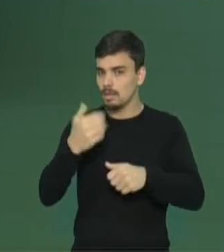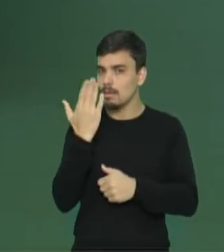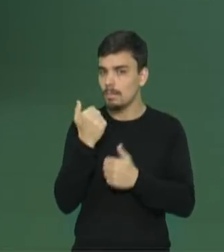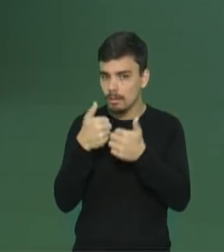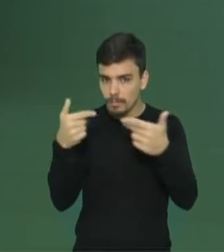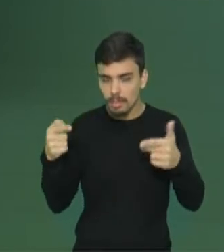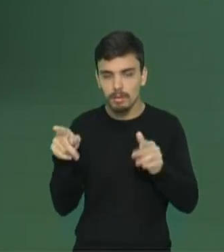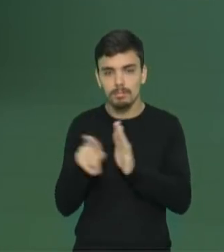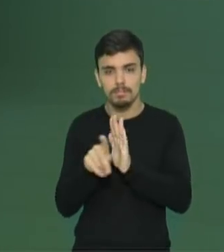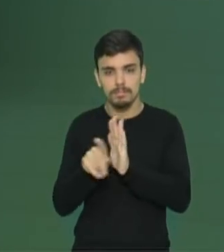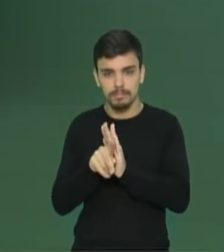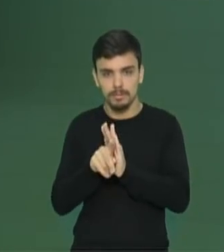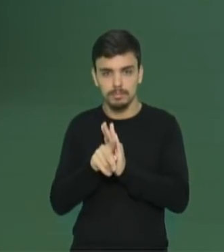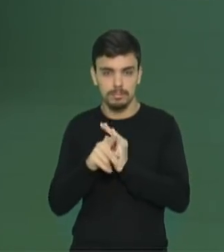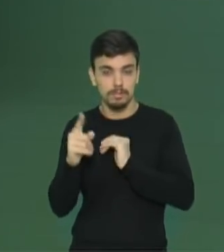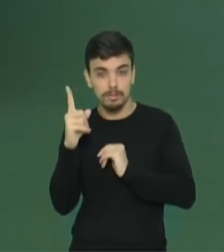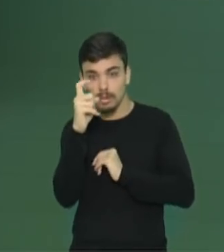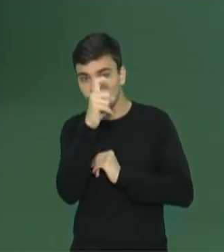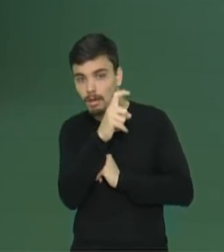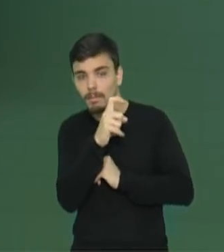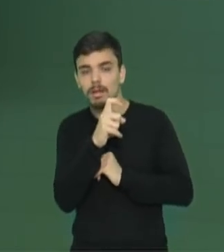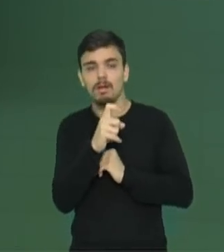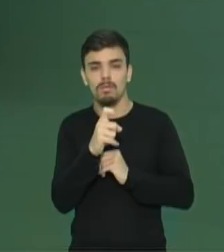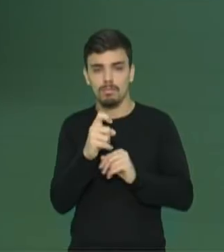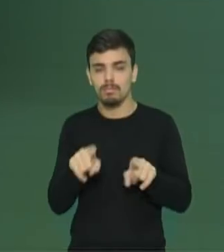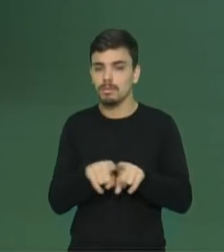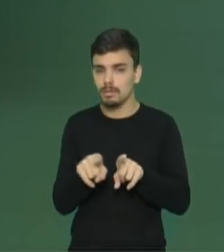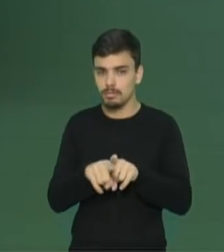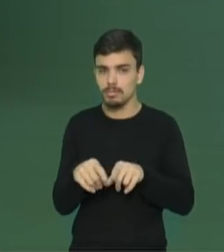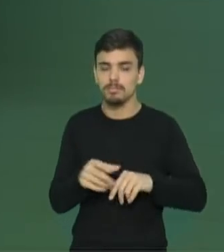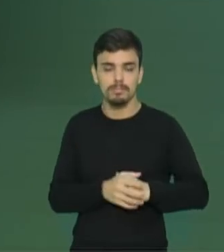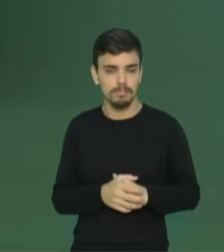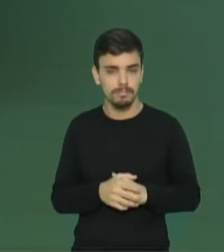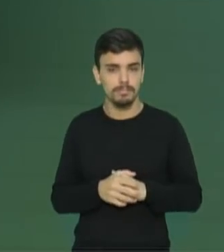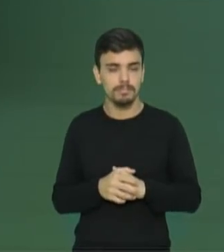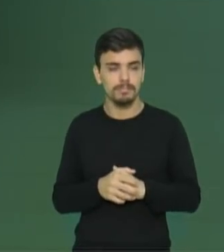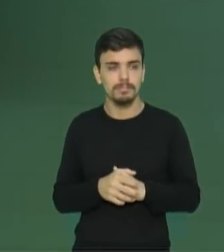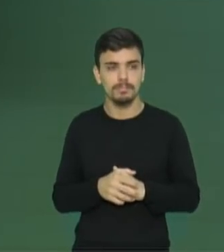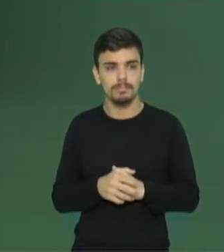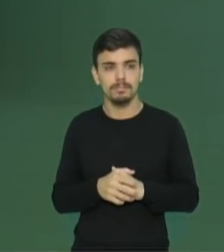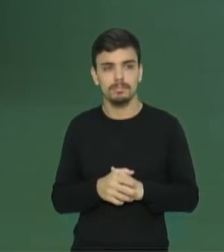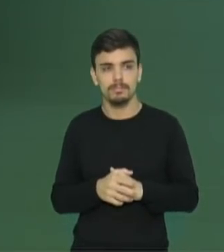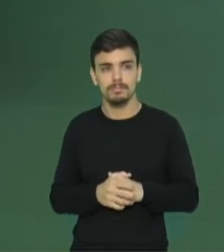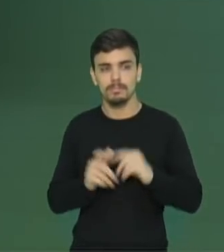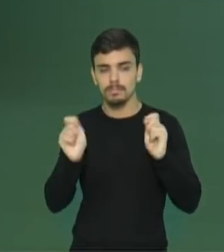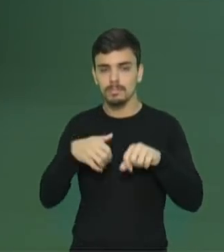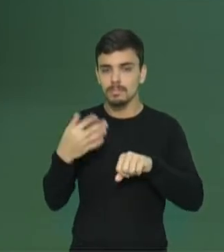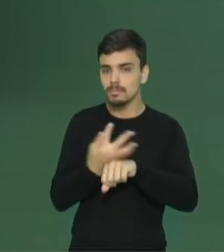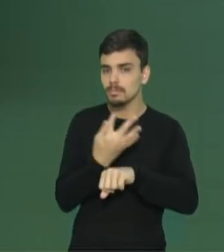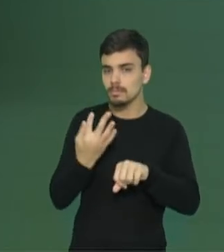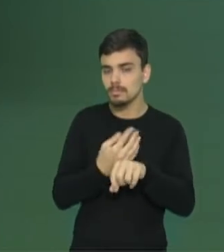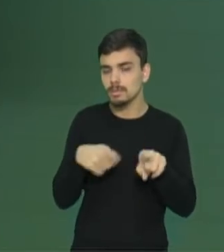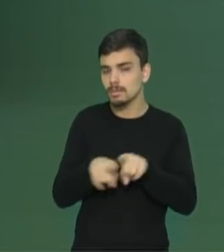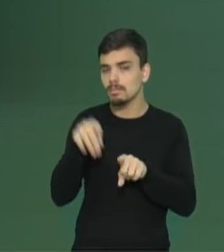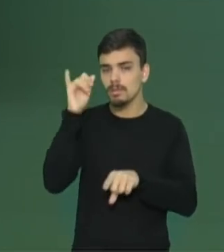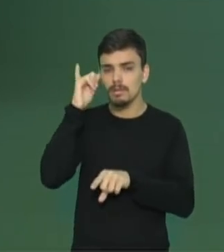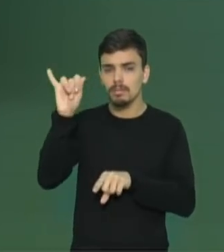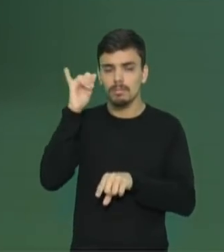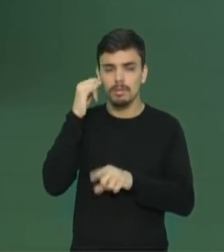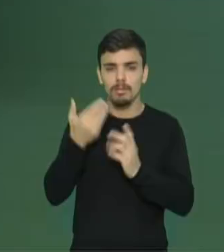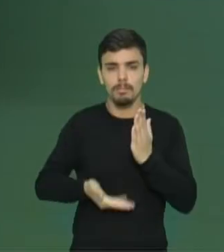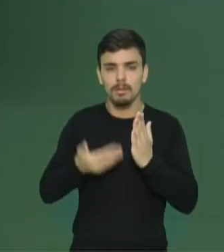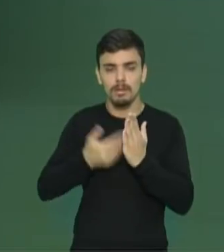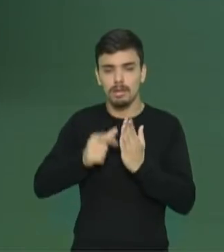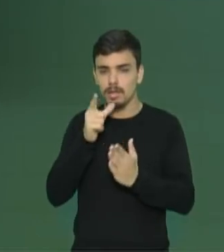alimentar da casquinha do camarão, por exemplo, que o teu corpo converte em nutrientes. Que faz sustentação, evita a perda de água, isso é